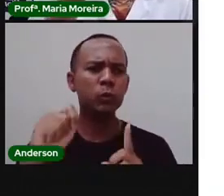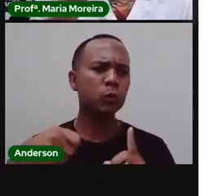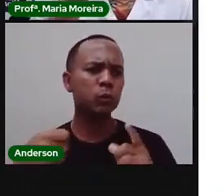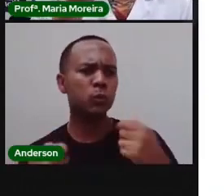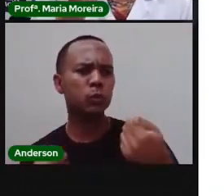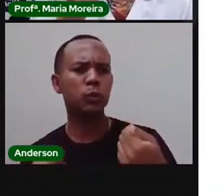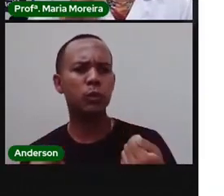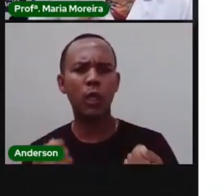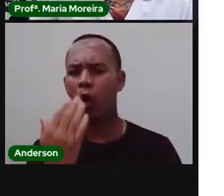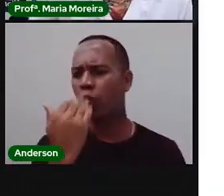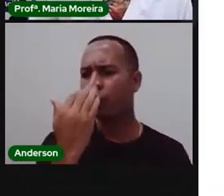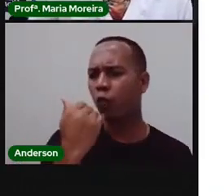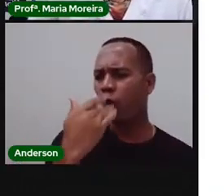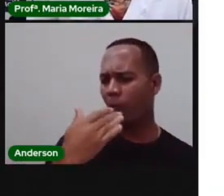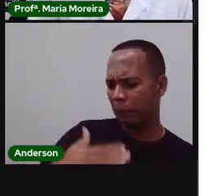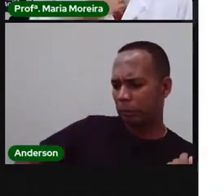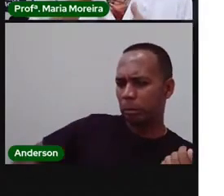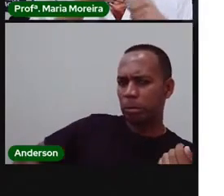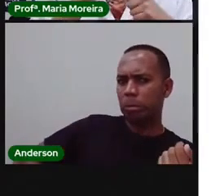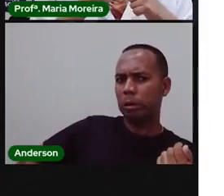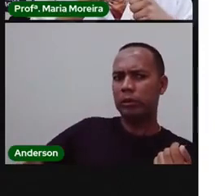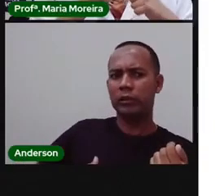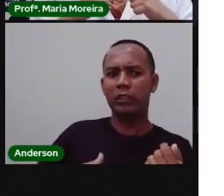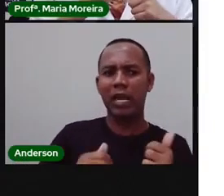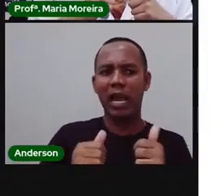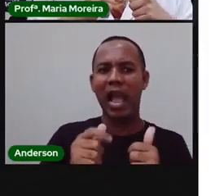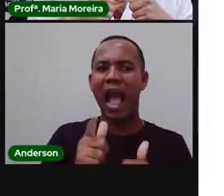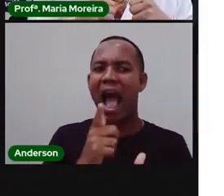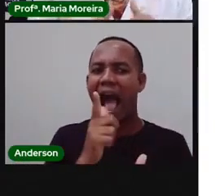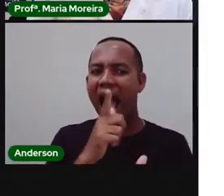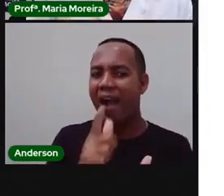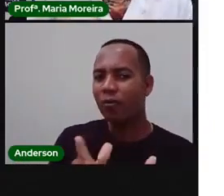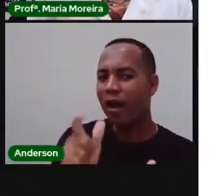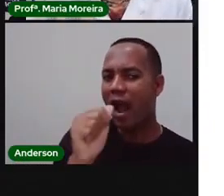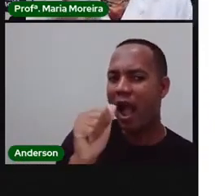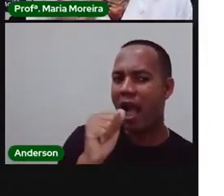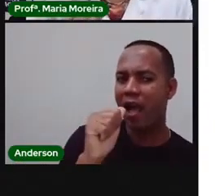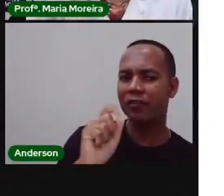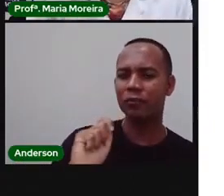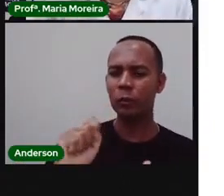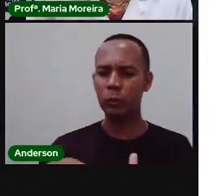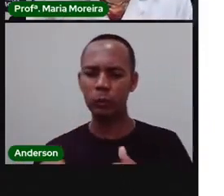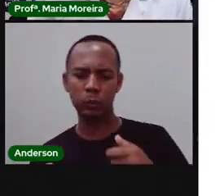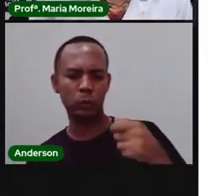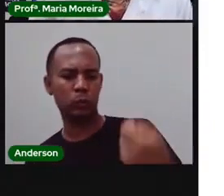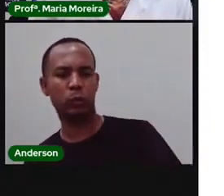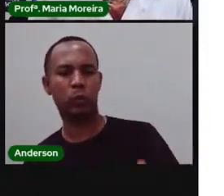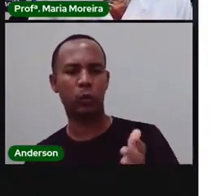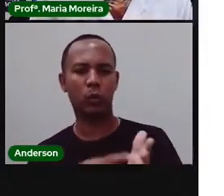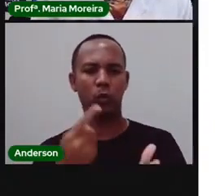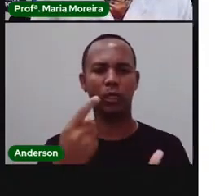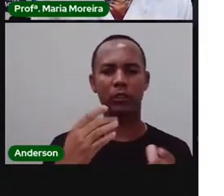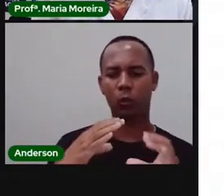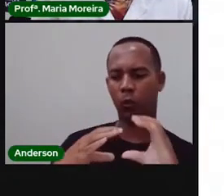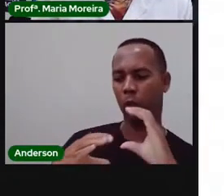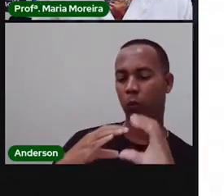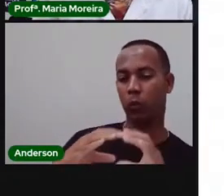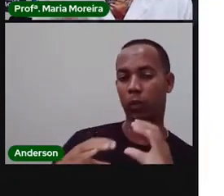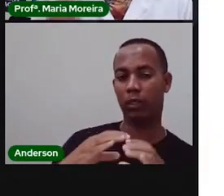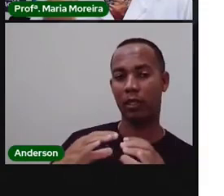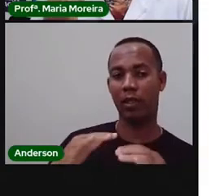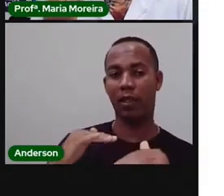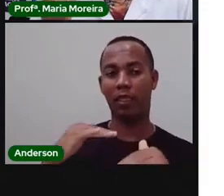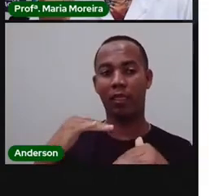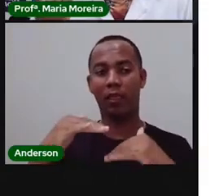Olha, tô com fome, beber alguma coisa. Então foram o quê? Através de sinais.